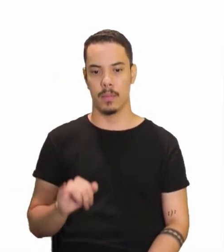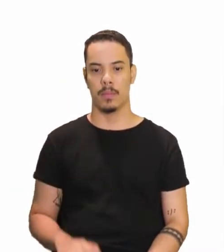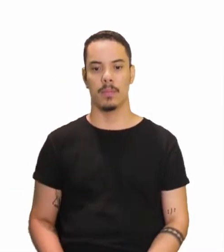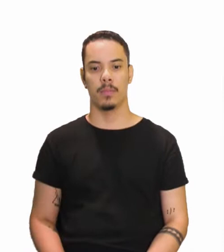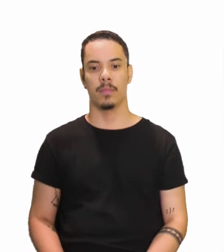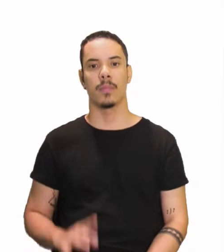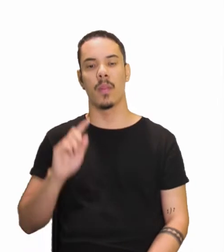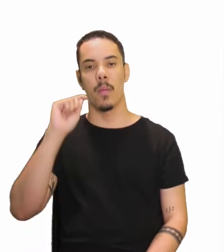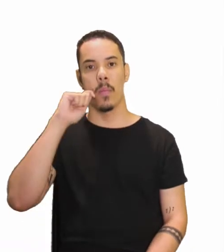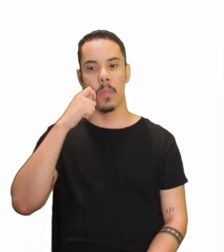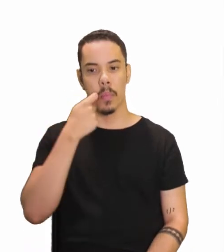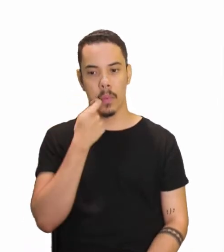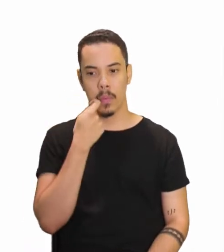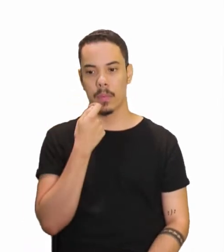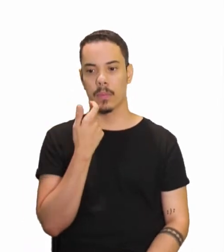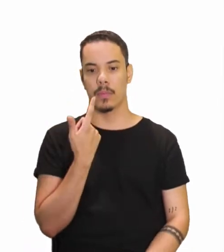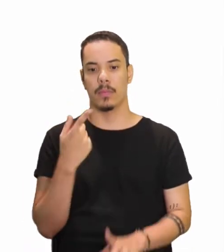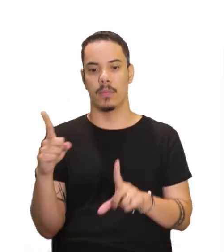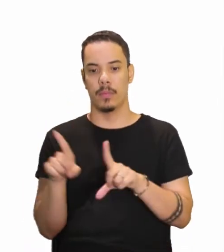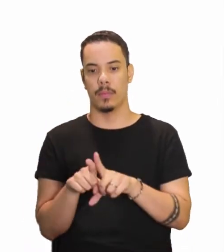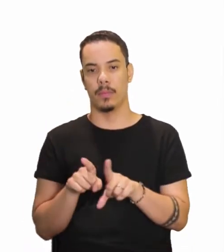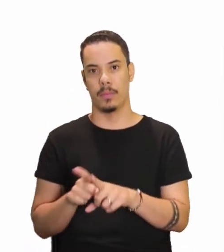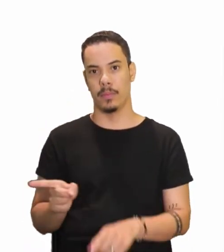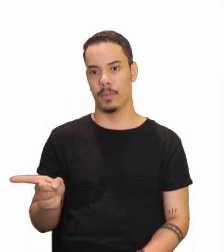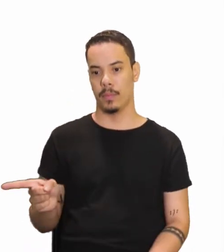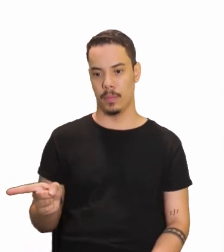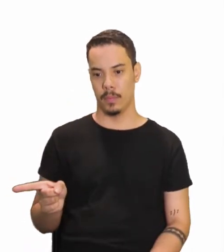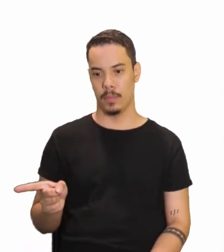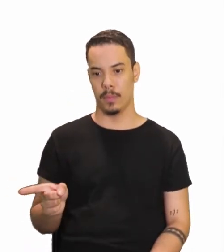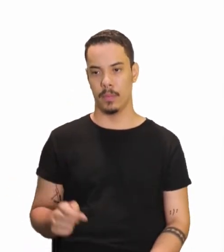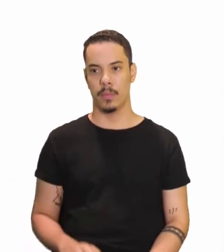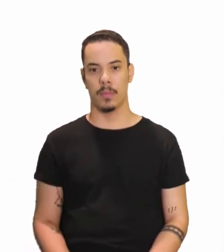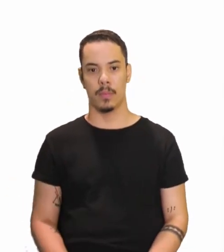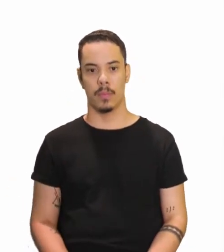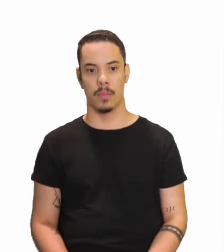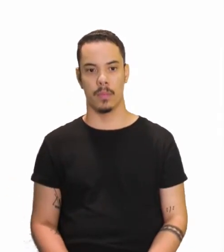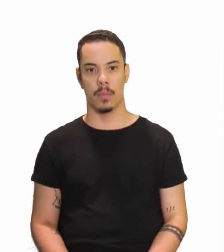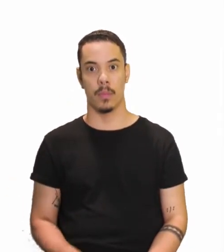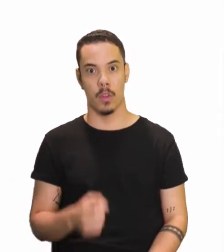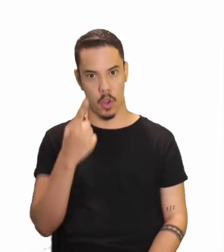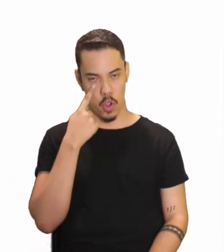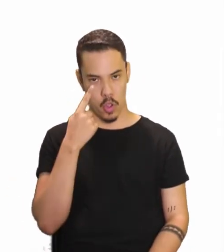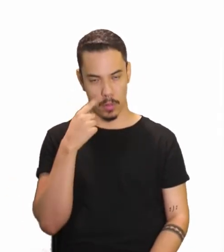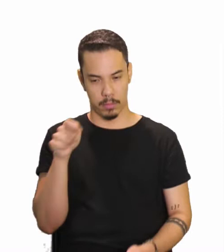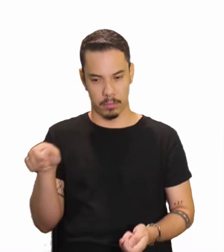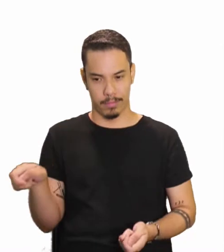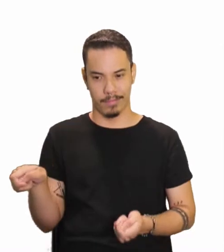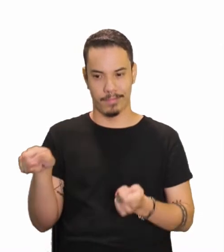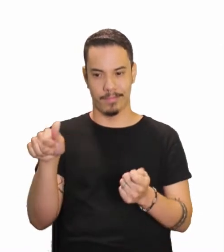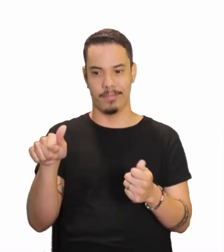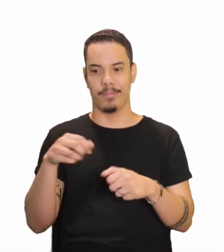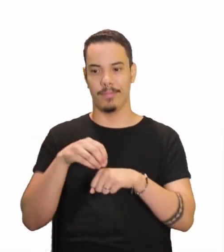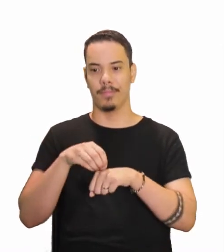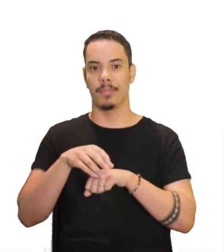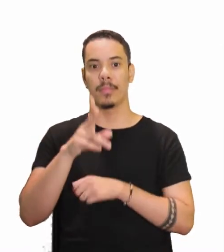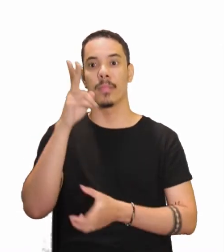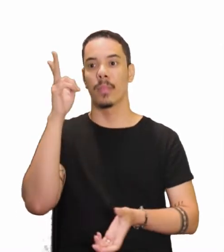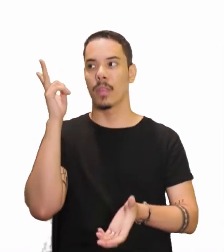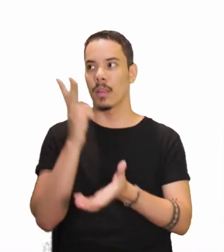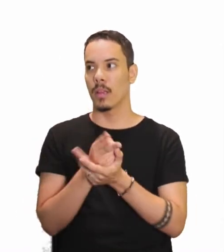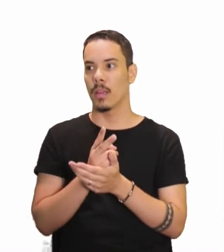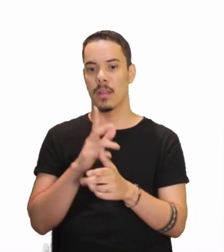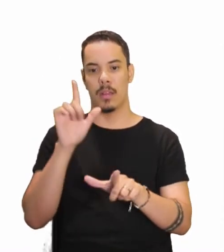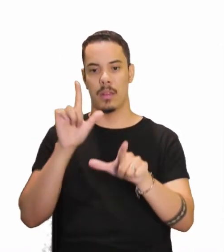o A é vogal e o O semivogal. Macete, sempre a